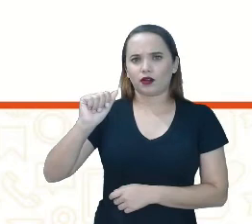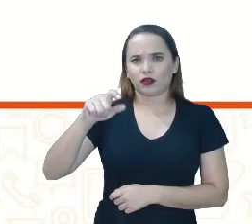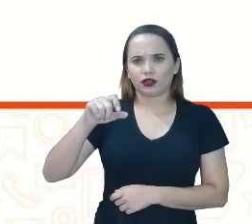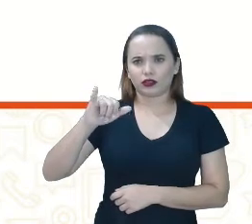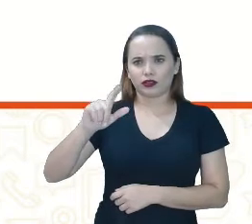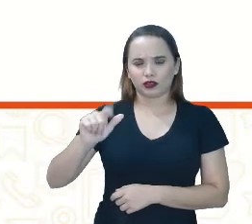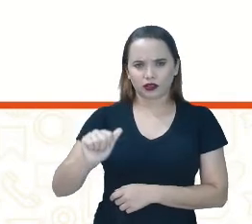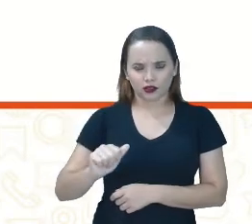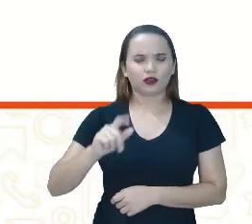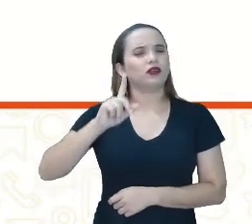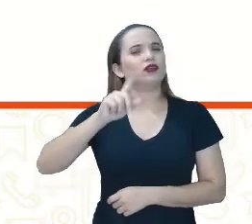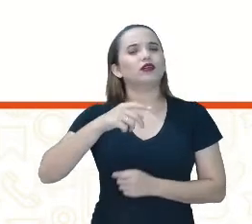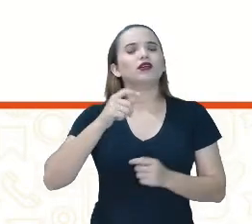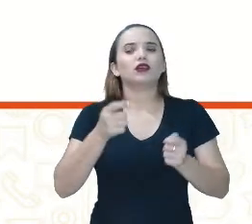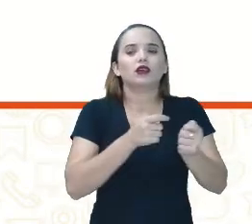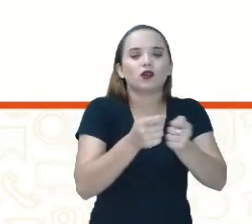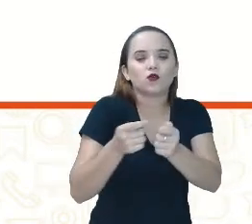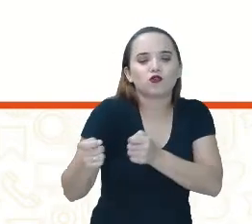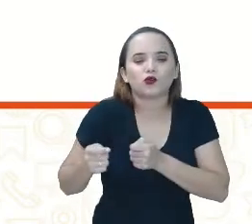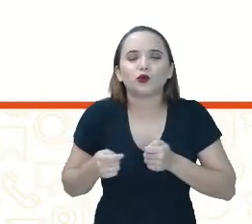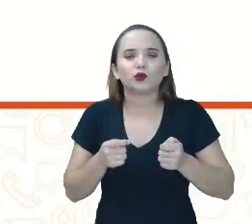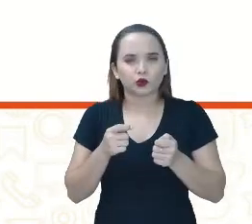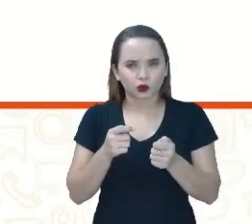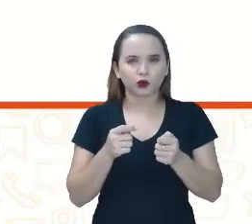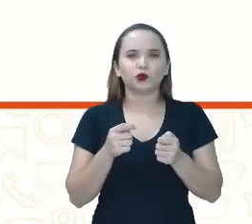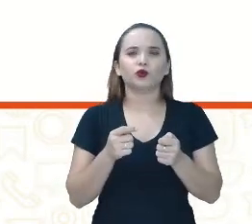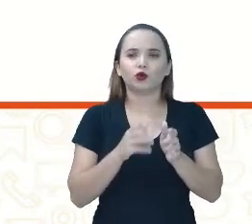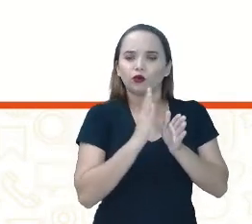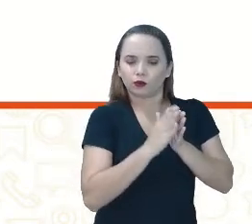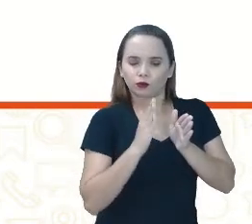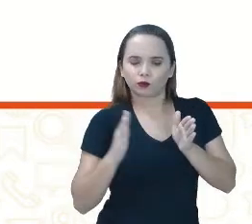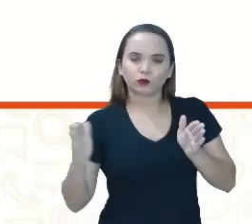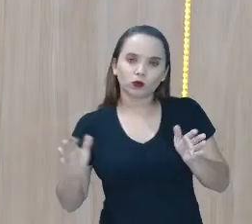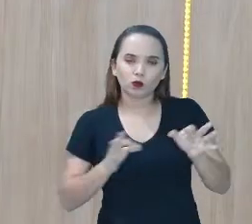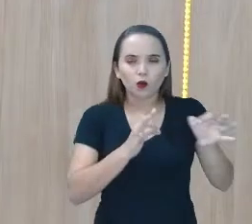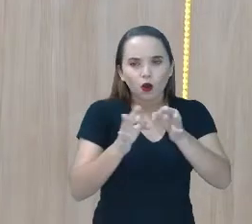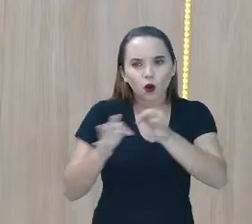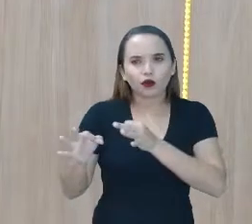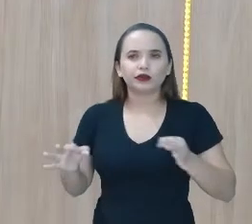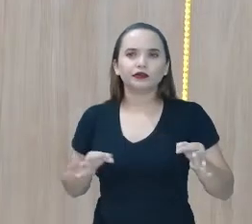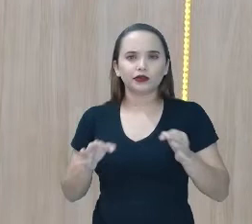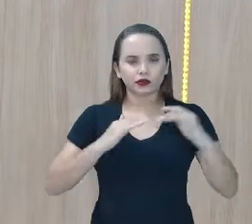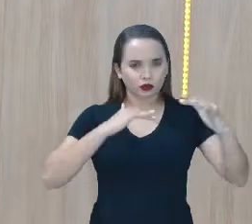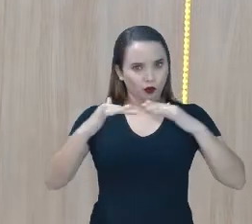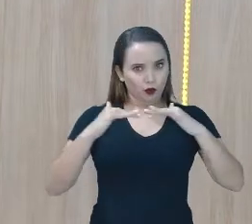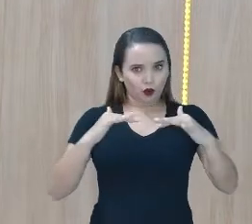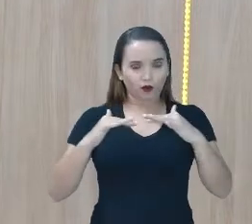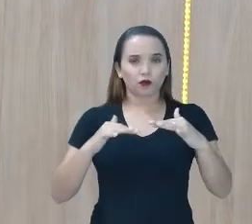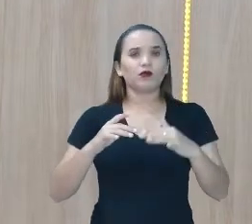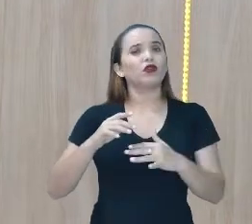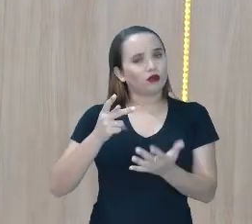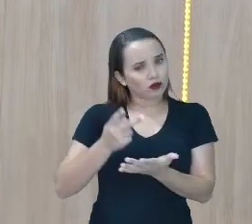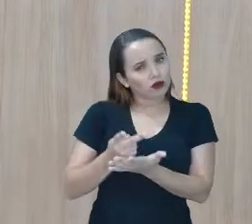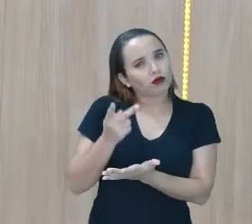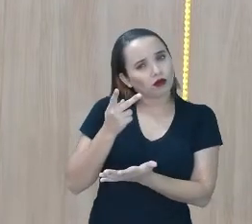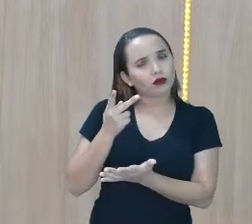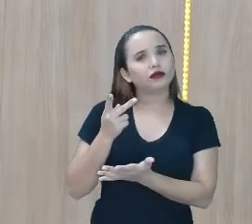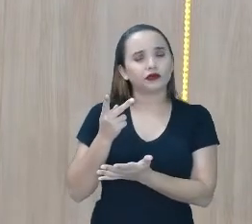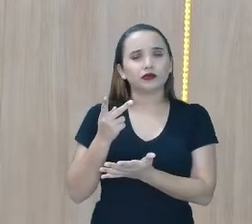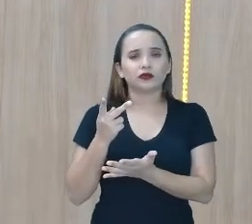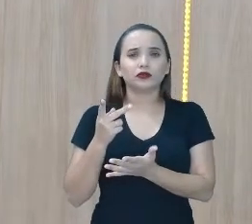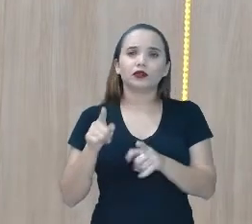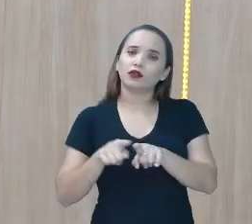é uma ordenação, vamos dizer assim, é uma organização de movimentos que acontecem concomitantemente